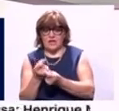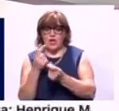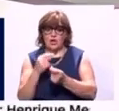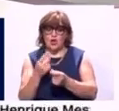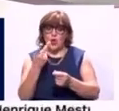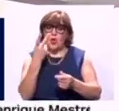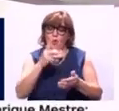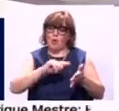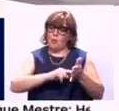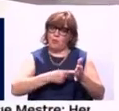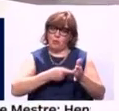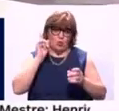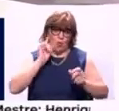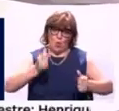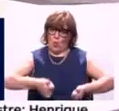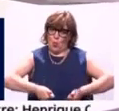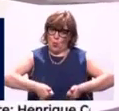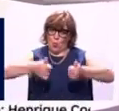pontos muito importantes